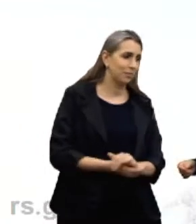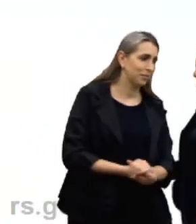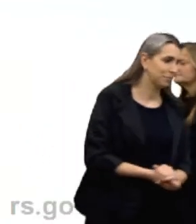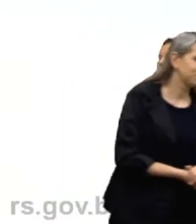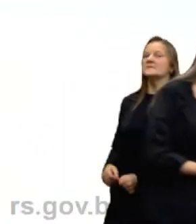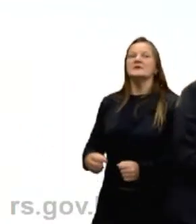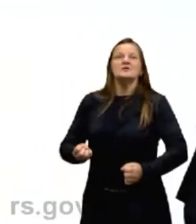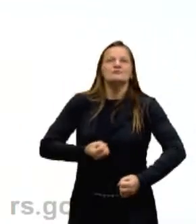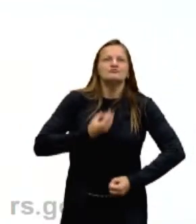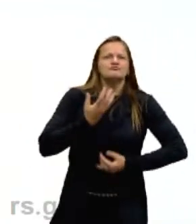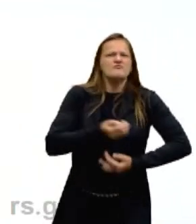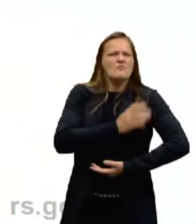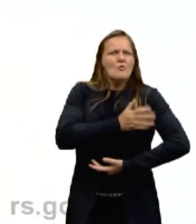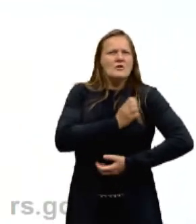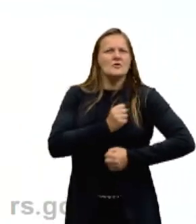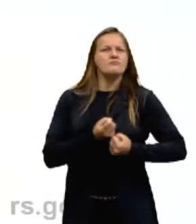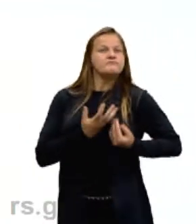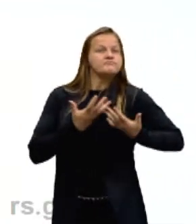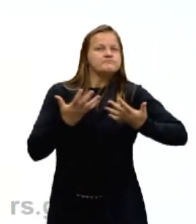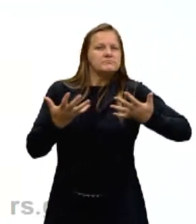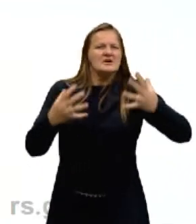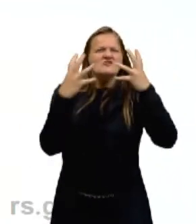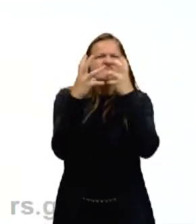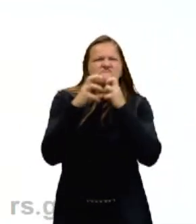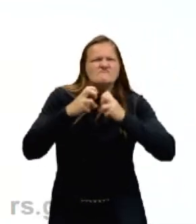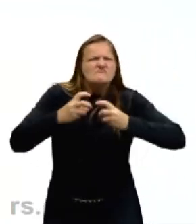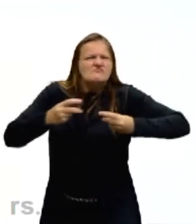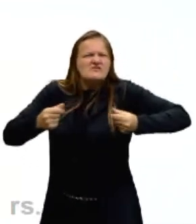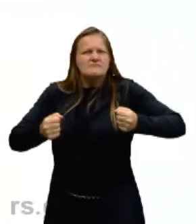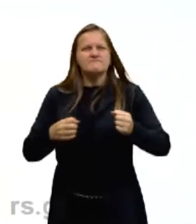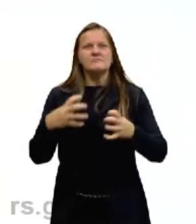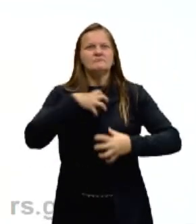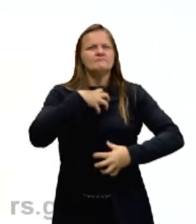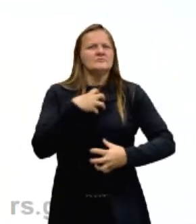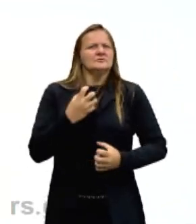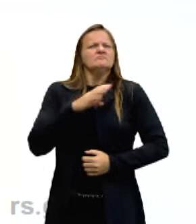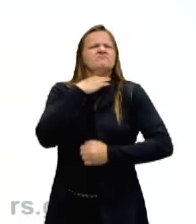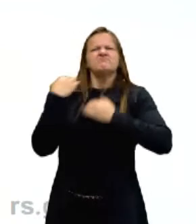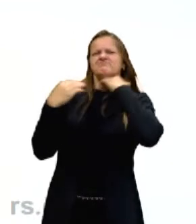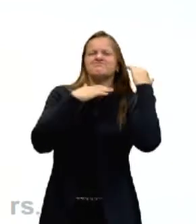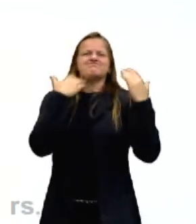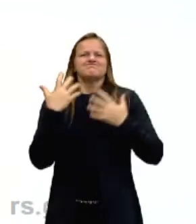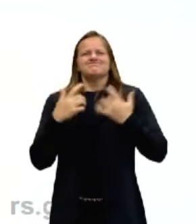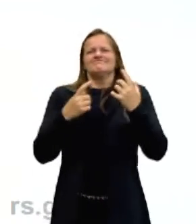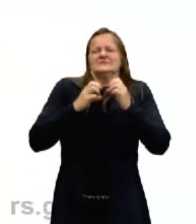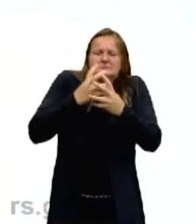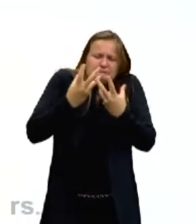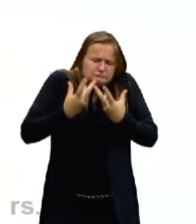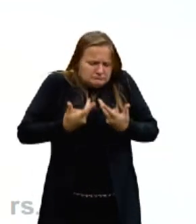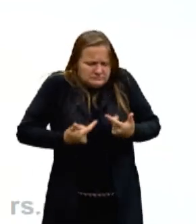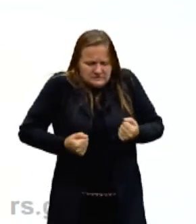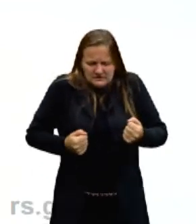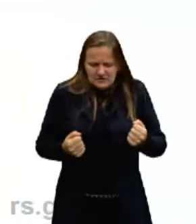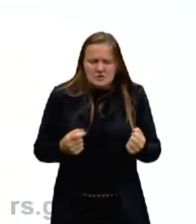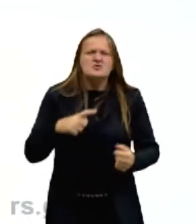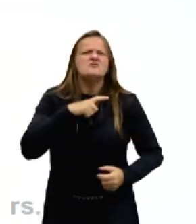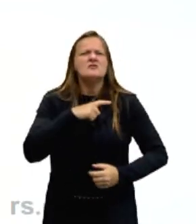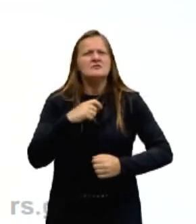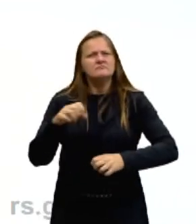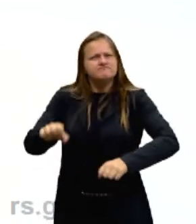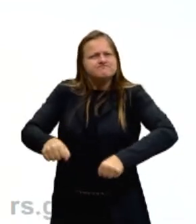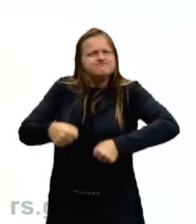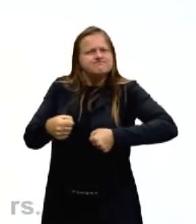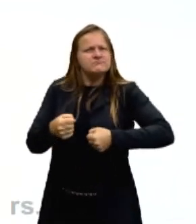o coração fenece e devora meu ser mortal desgosto do leito embalde